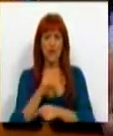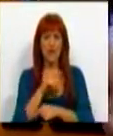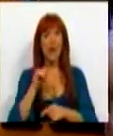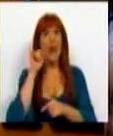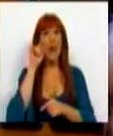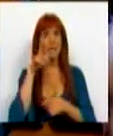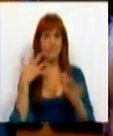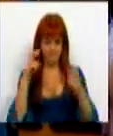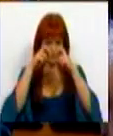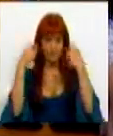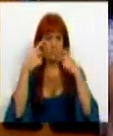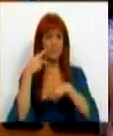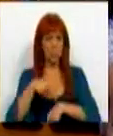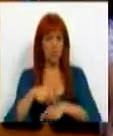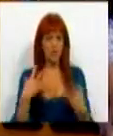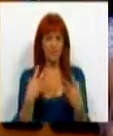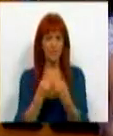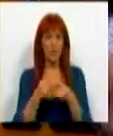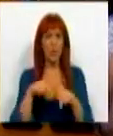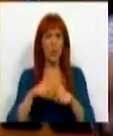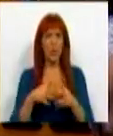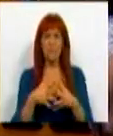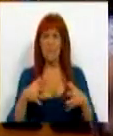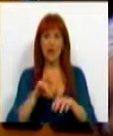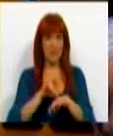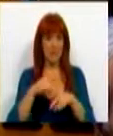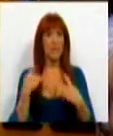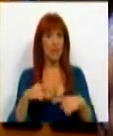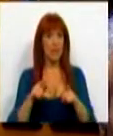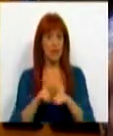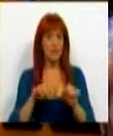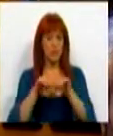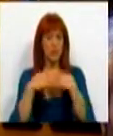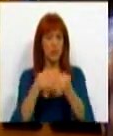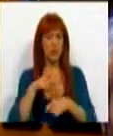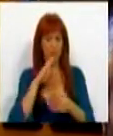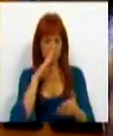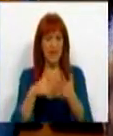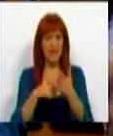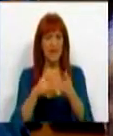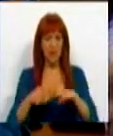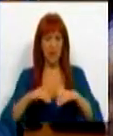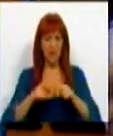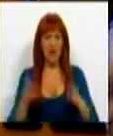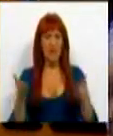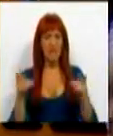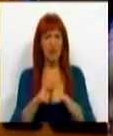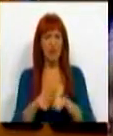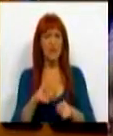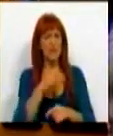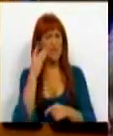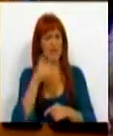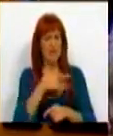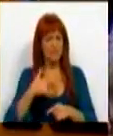se encontra aqui connosco também hoje. Há hoje uma crescente sensibilização por parte da sociedade portuguesa para a necessidade de adoção de estilos de vida mais